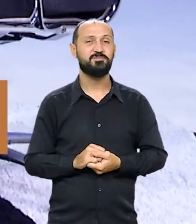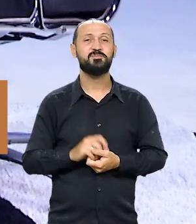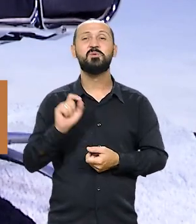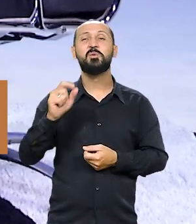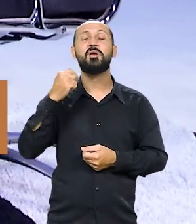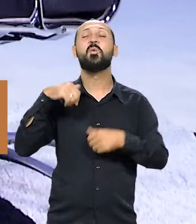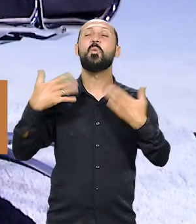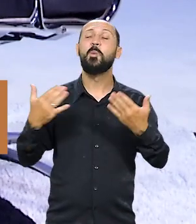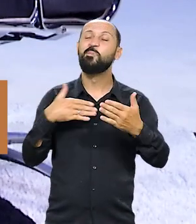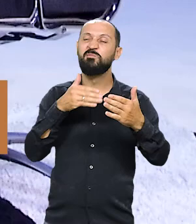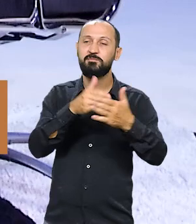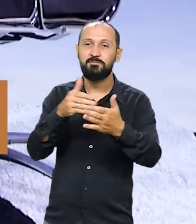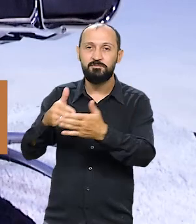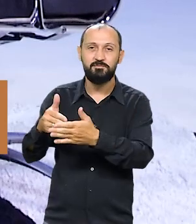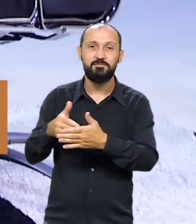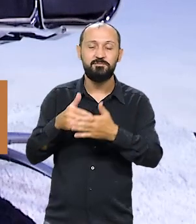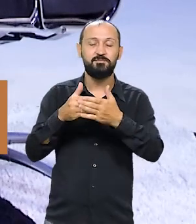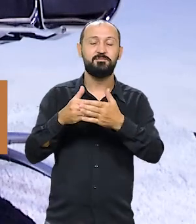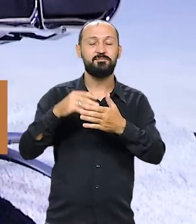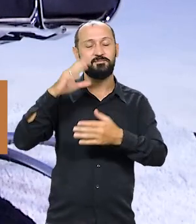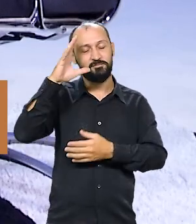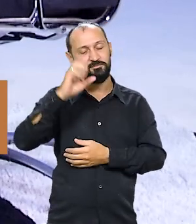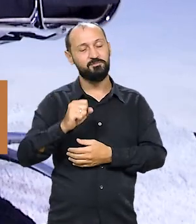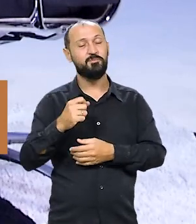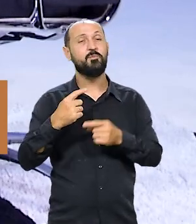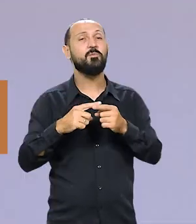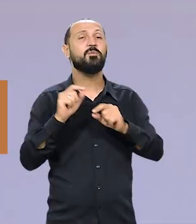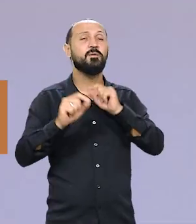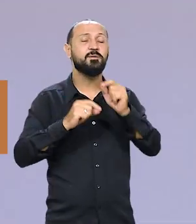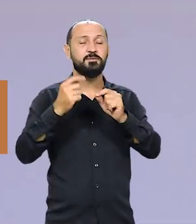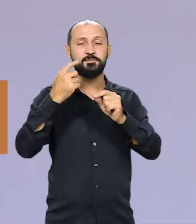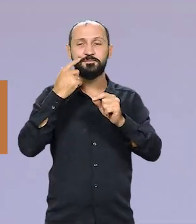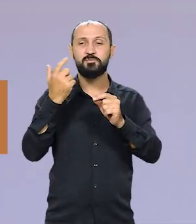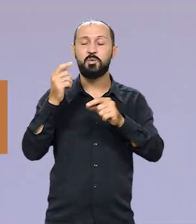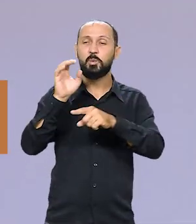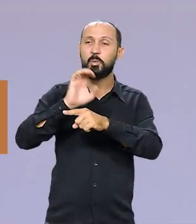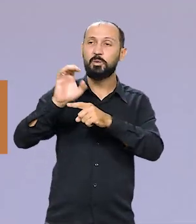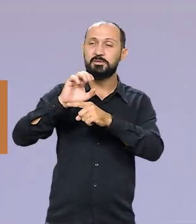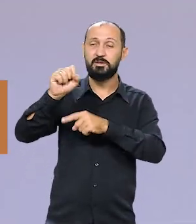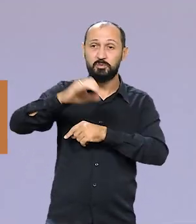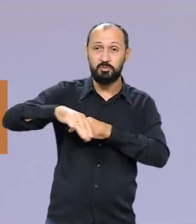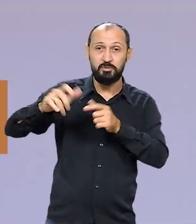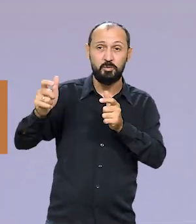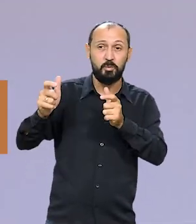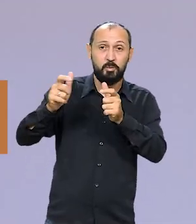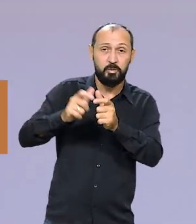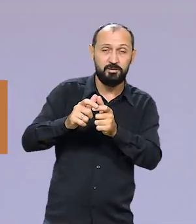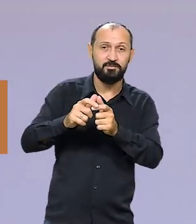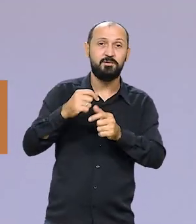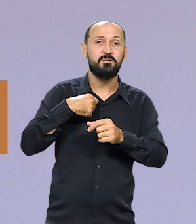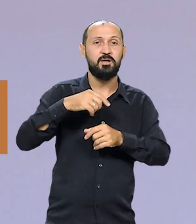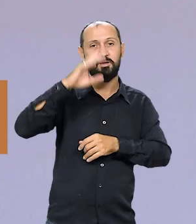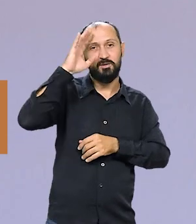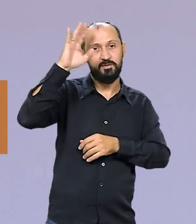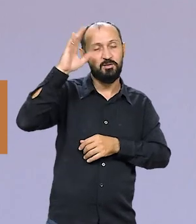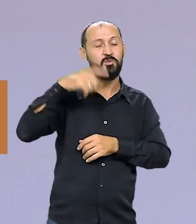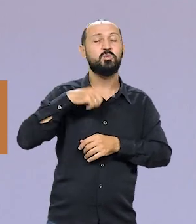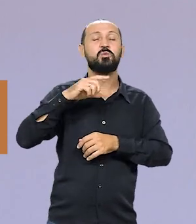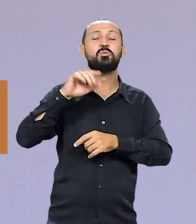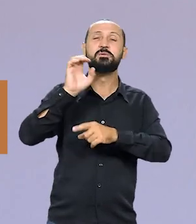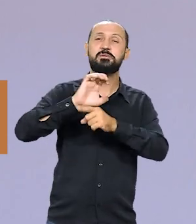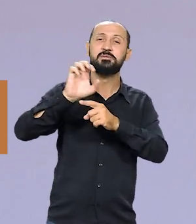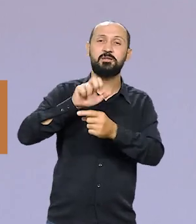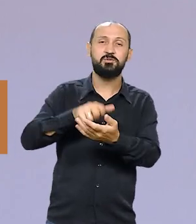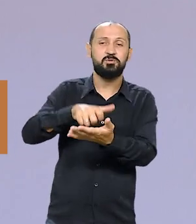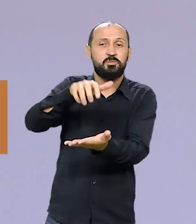O que impede, né? Exatamente. Que se encontre a solução. É porque você diminui o Estado social e aumenta a teoria do